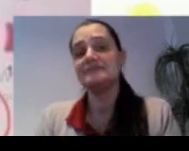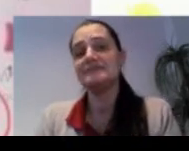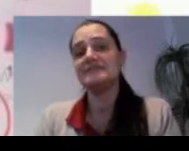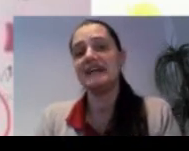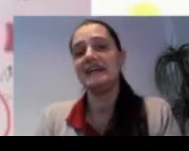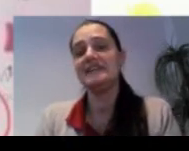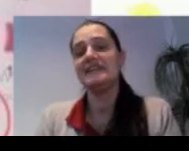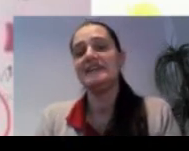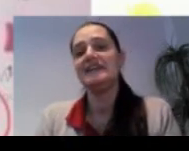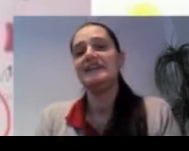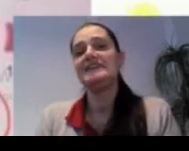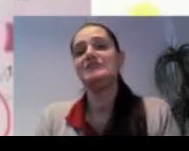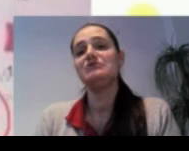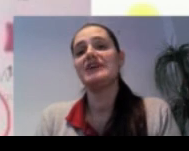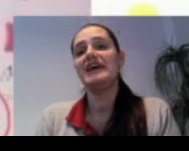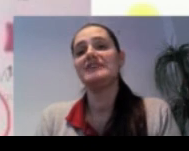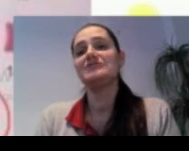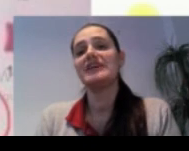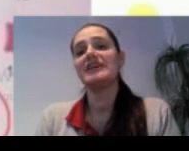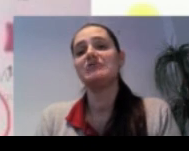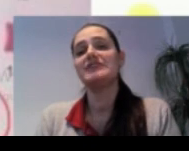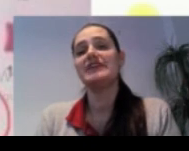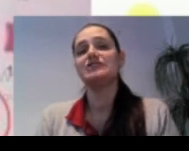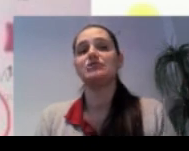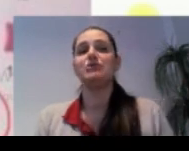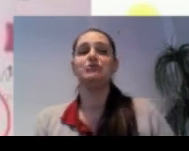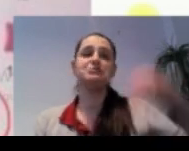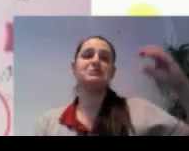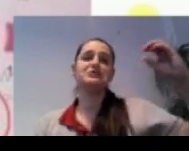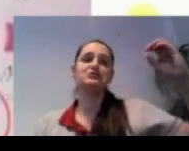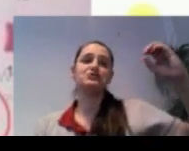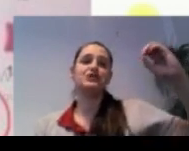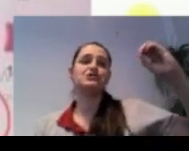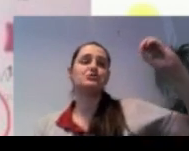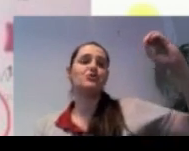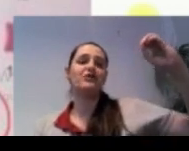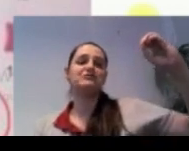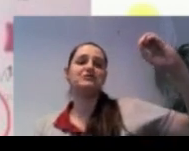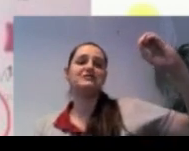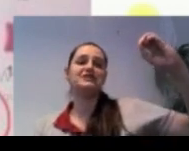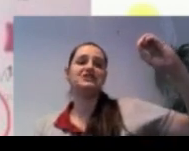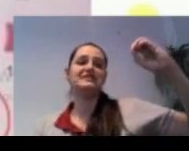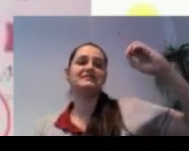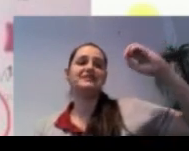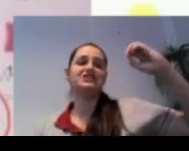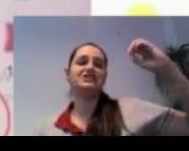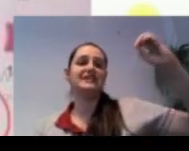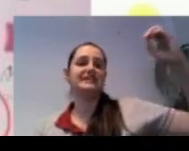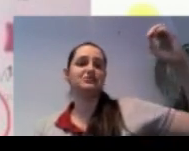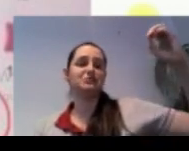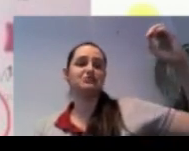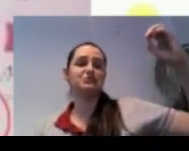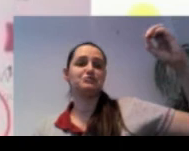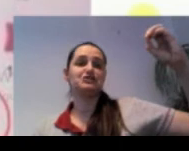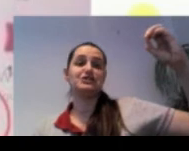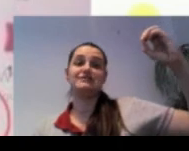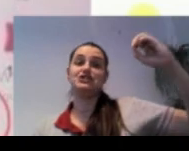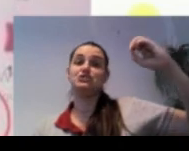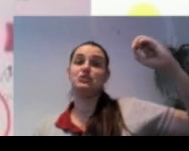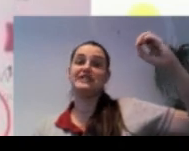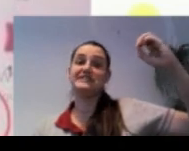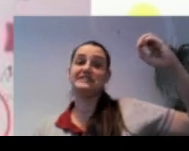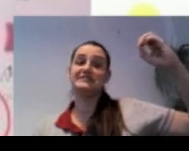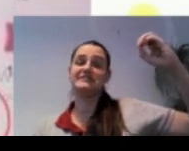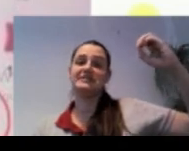mulheres, tá? Então, no caso, o que acontece? Ou o espermatozoide ou um óvulo, em vez de ter 23 cromossomos,